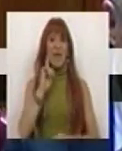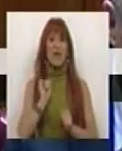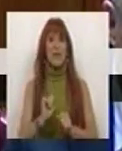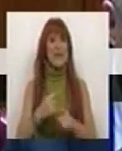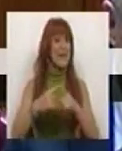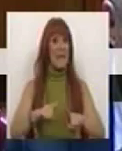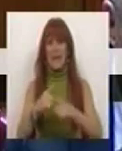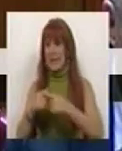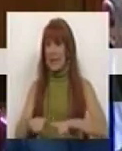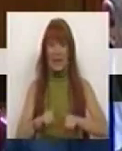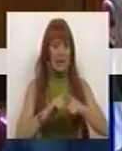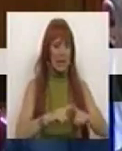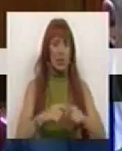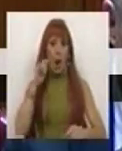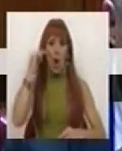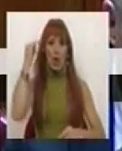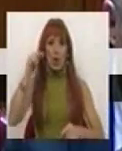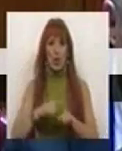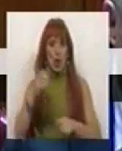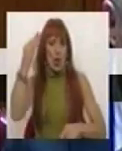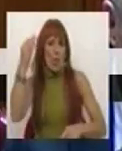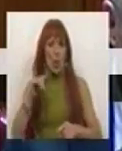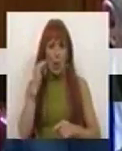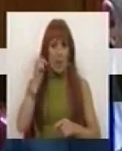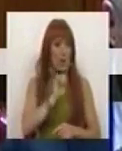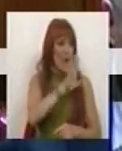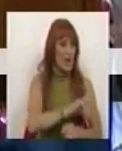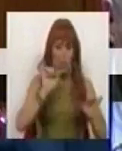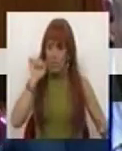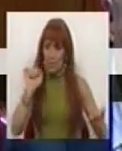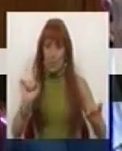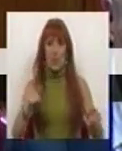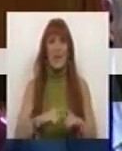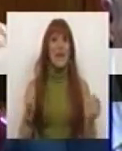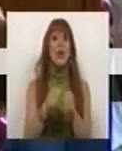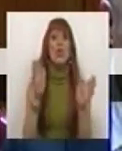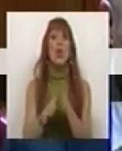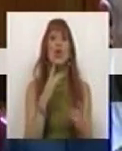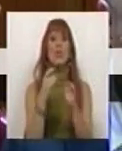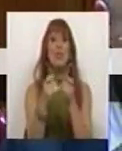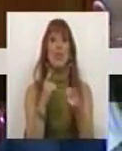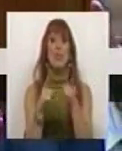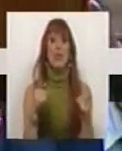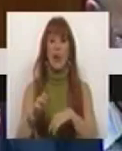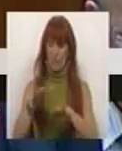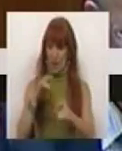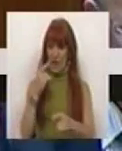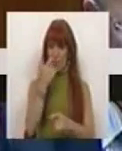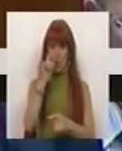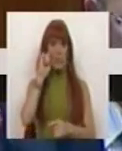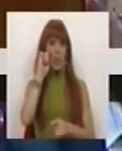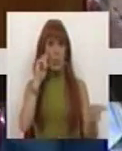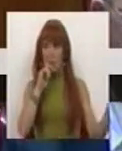valor diferenciador ao turismo no Porto ou ao turismo em Lisboa, em todos os inquéritos que são feitos aos